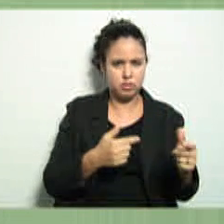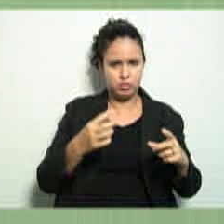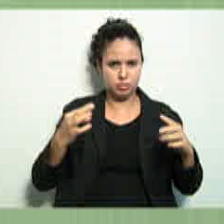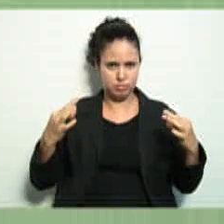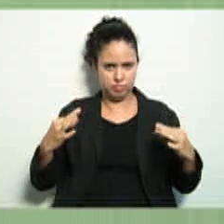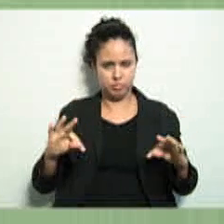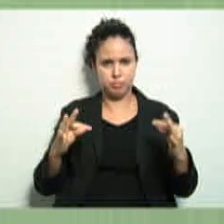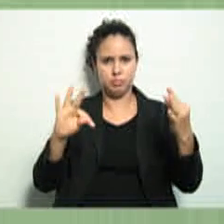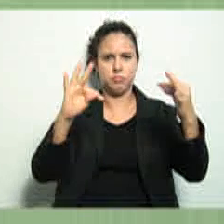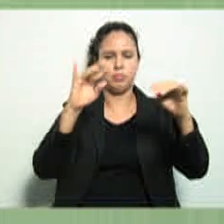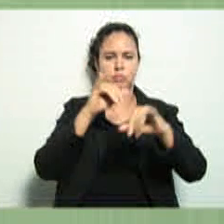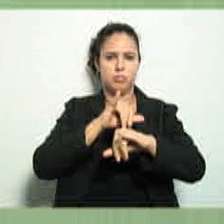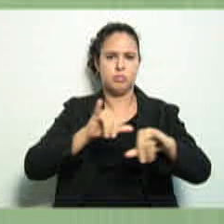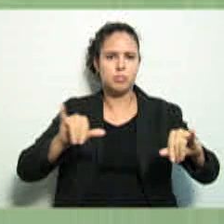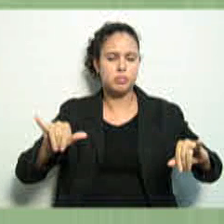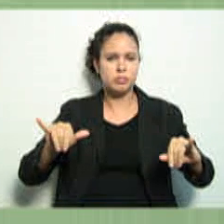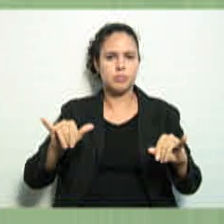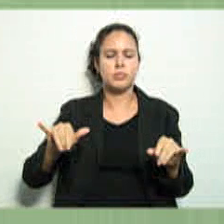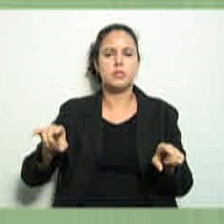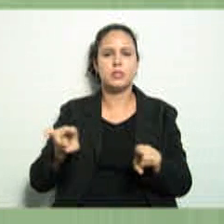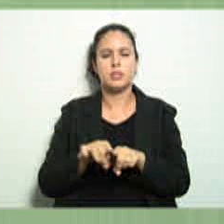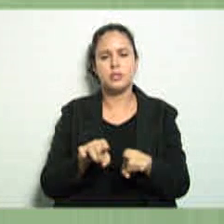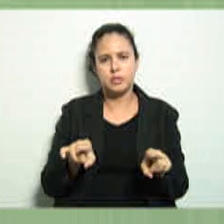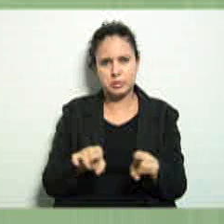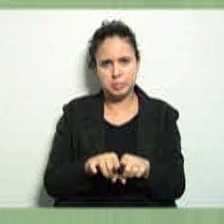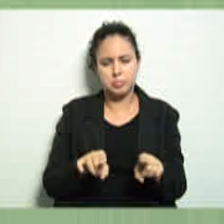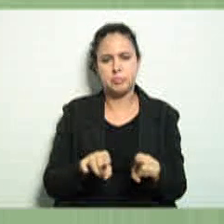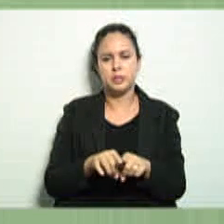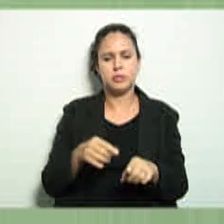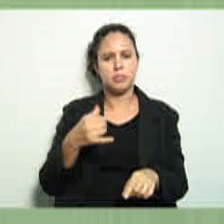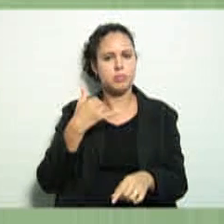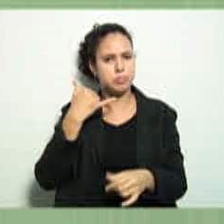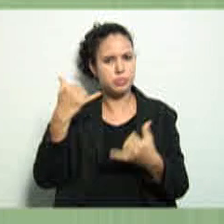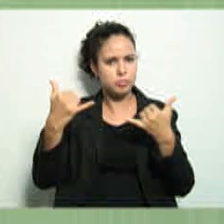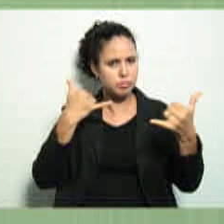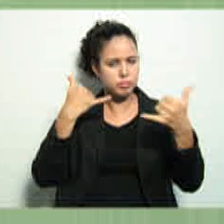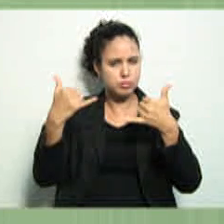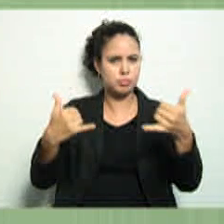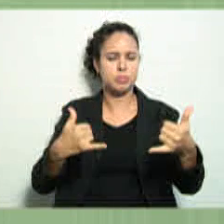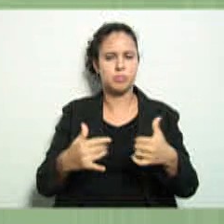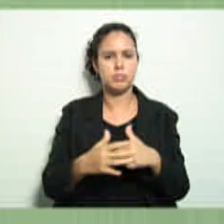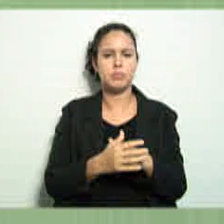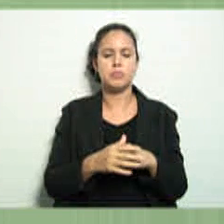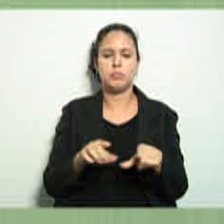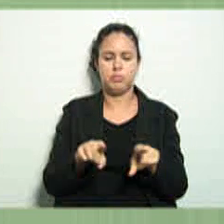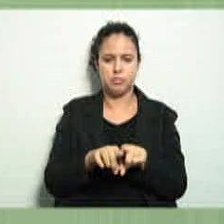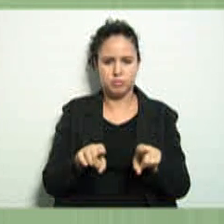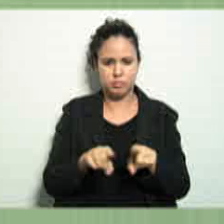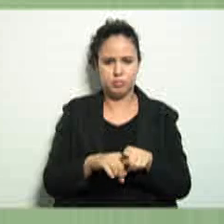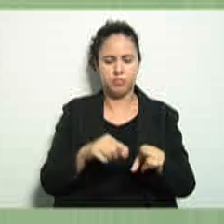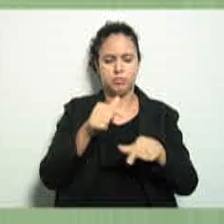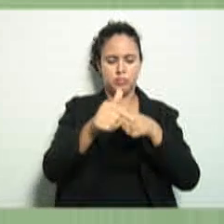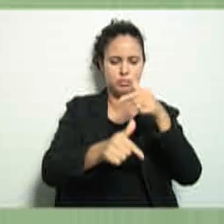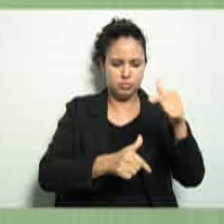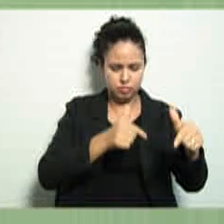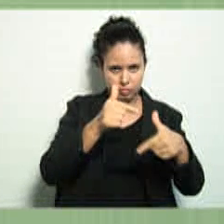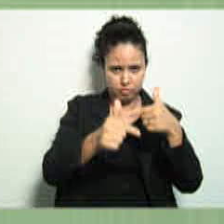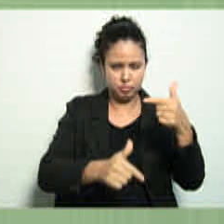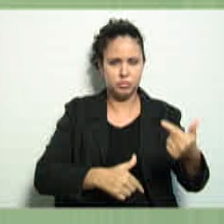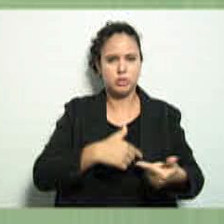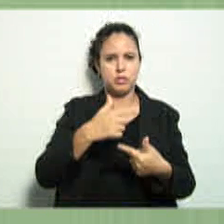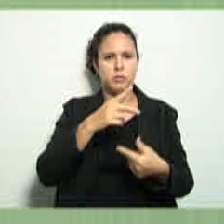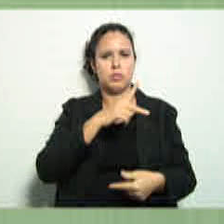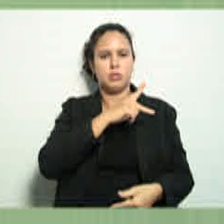tecnologia de informação e telecomunicações, além dos serviços públicos pagos por meio de